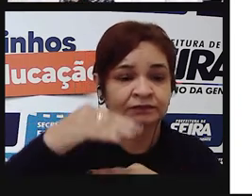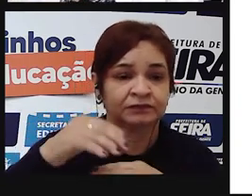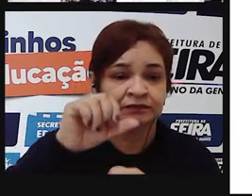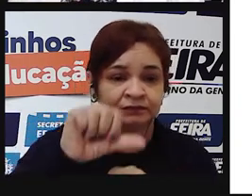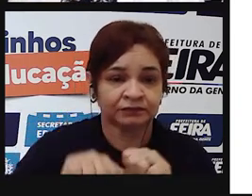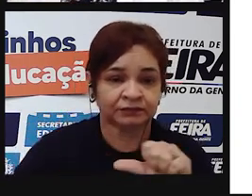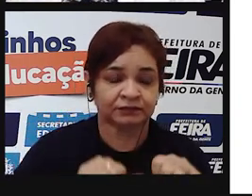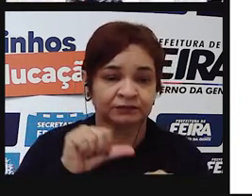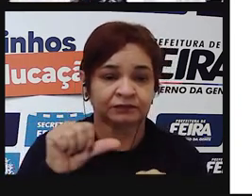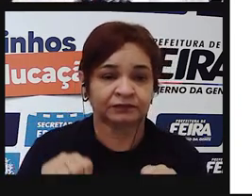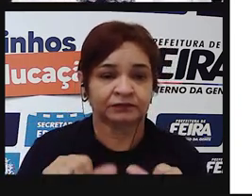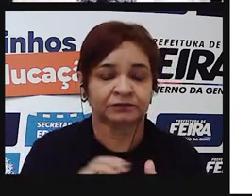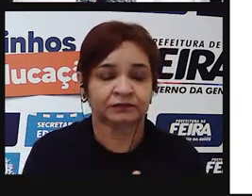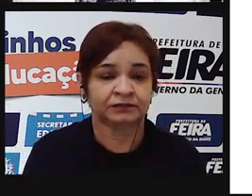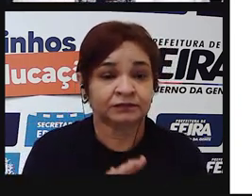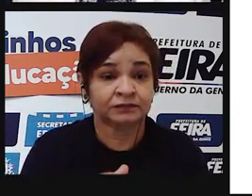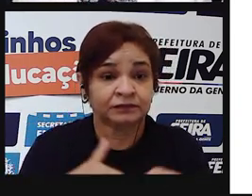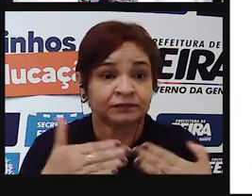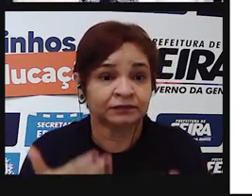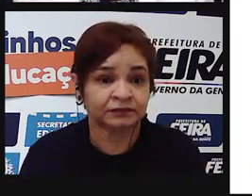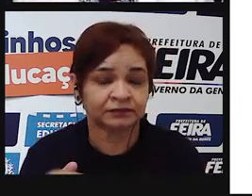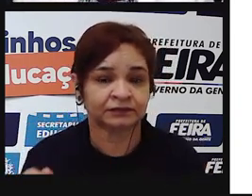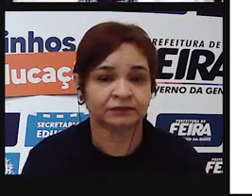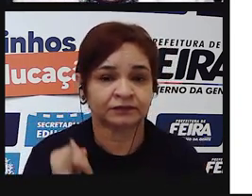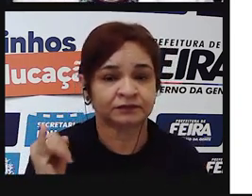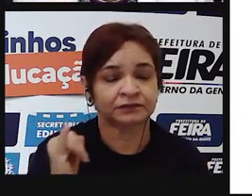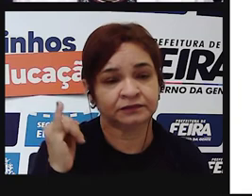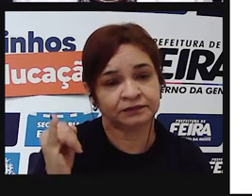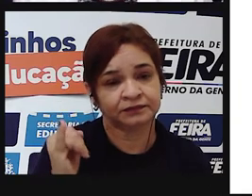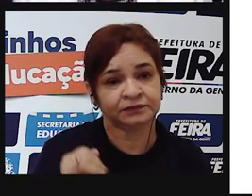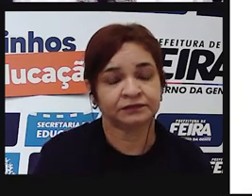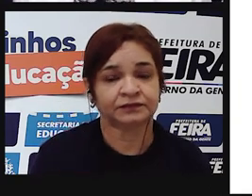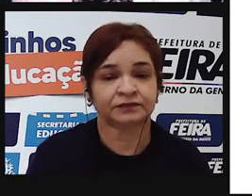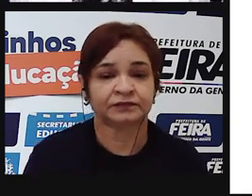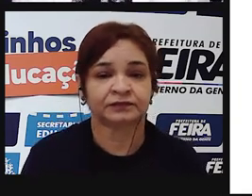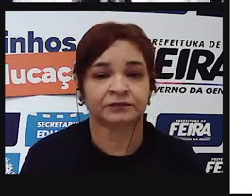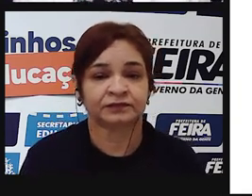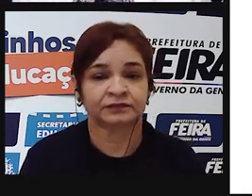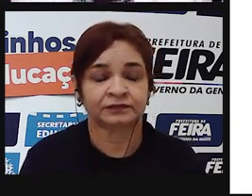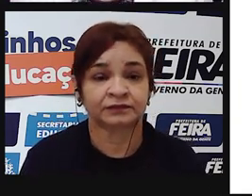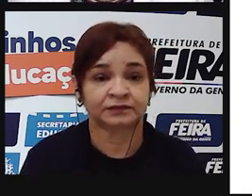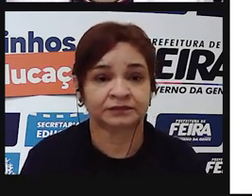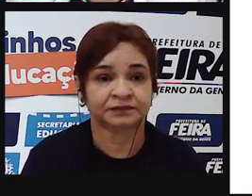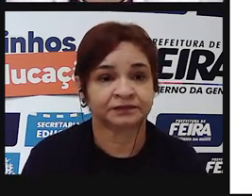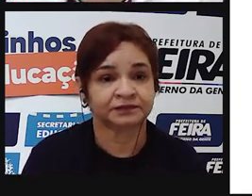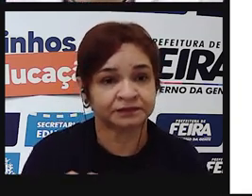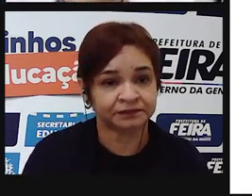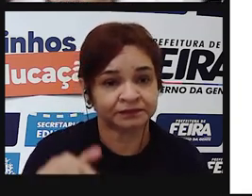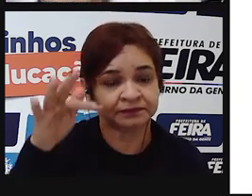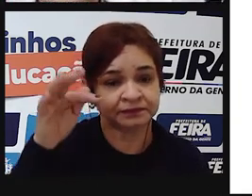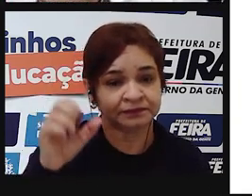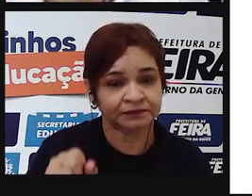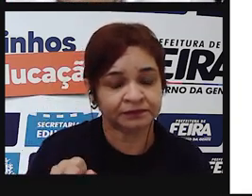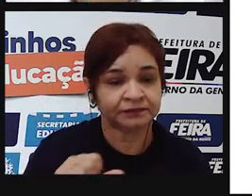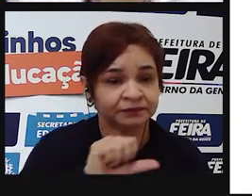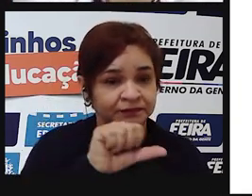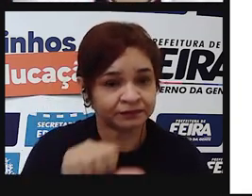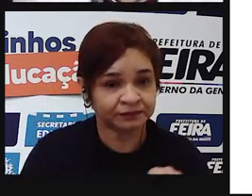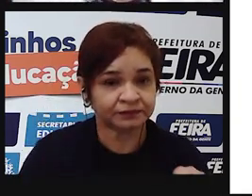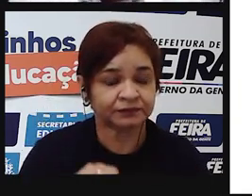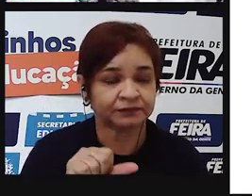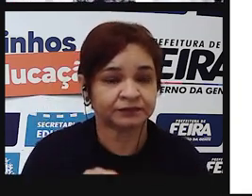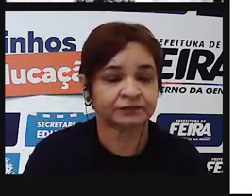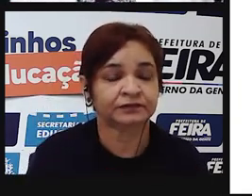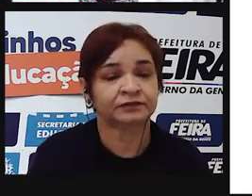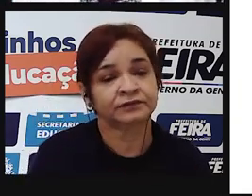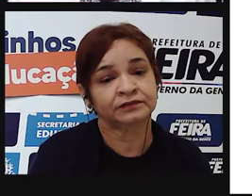outras transformações, mas as mais marcantes nessa temporalidade. Já a Feira de Santana passou por esse processo